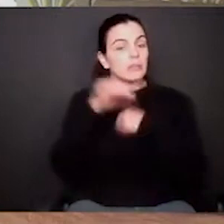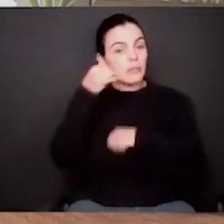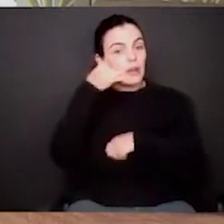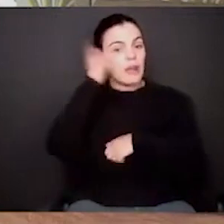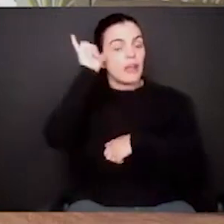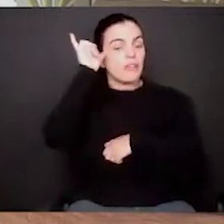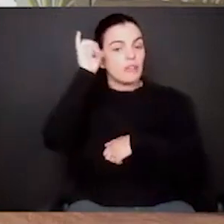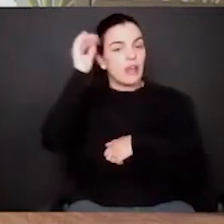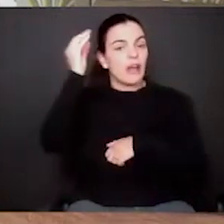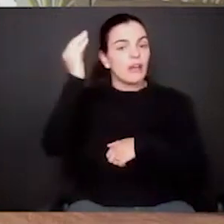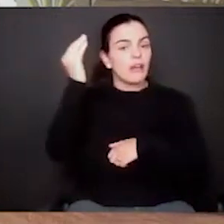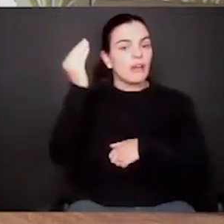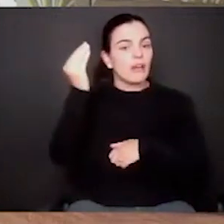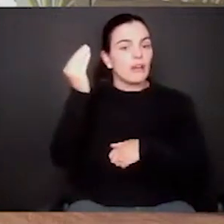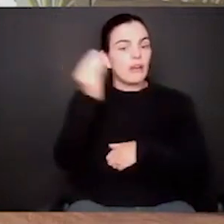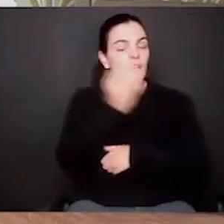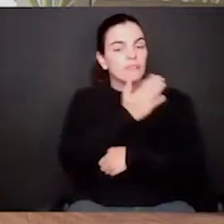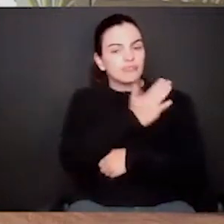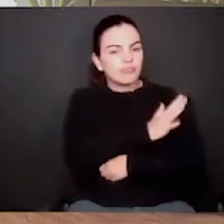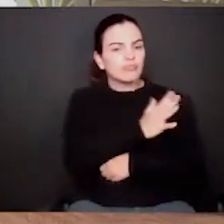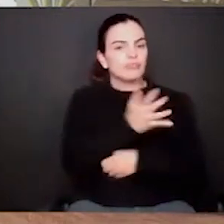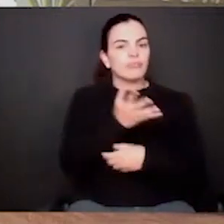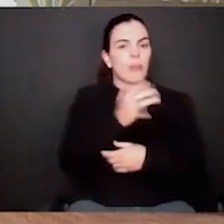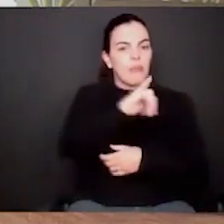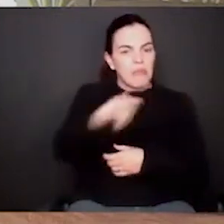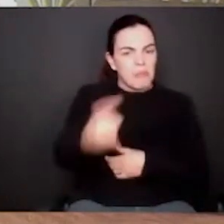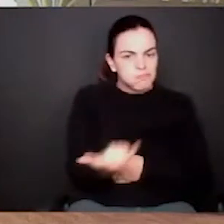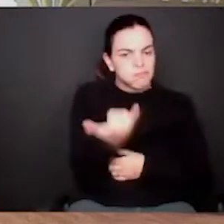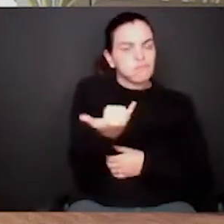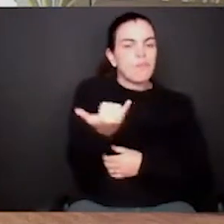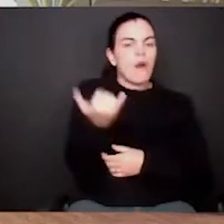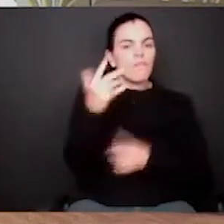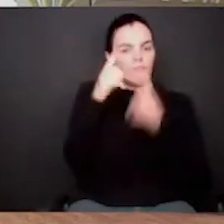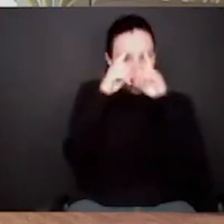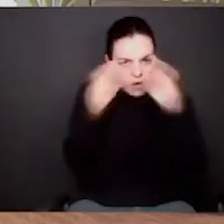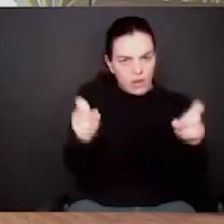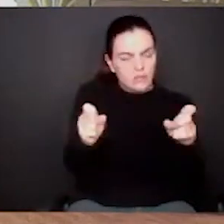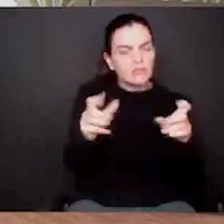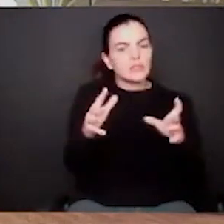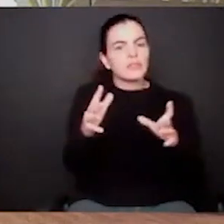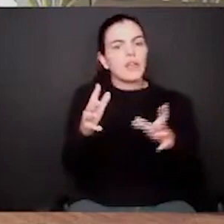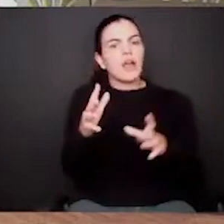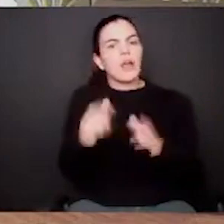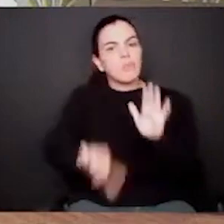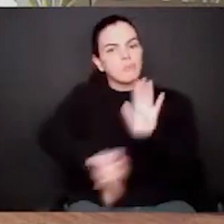discriminação, exploração, violência, crueldade e opressão.